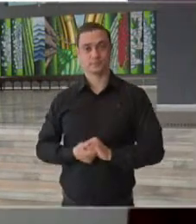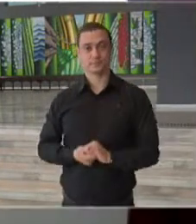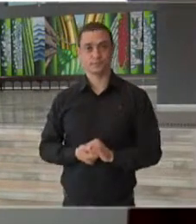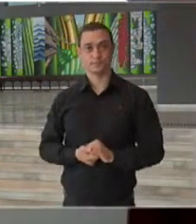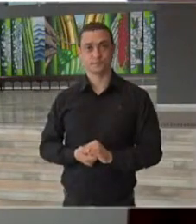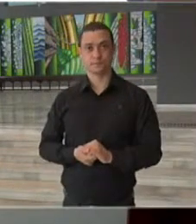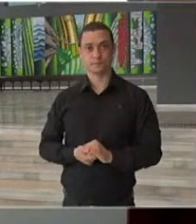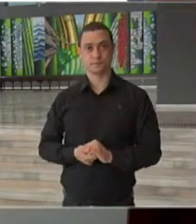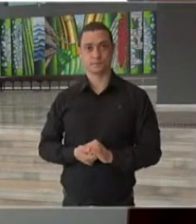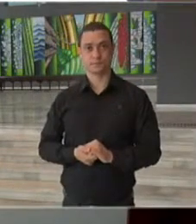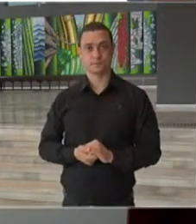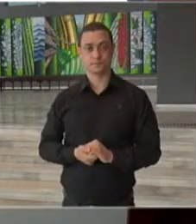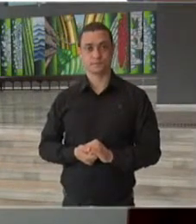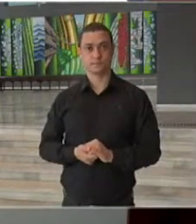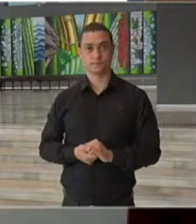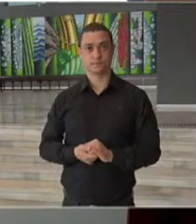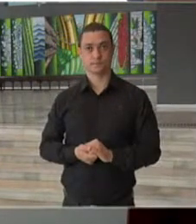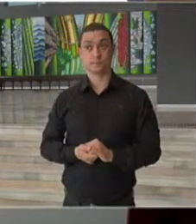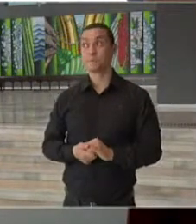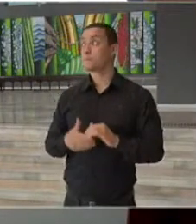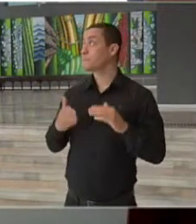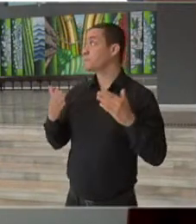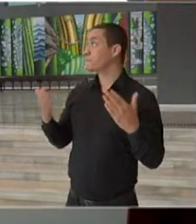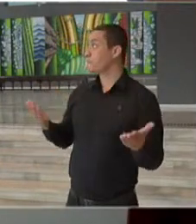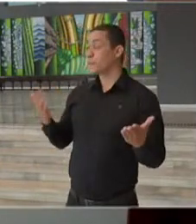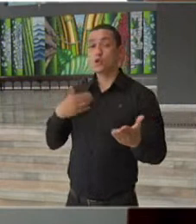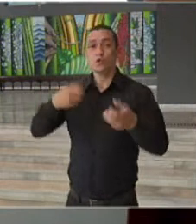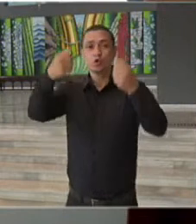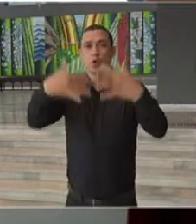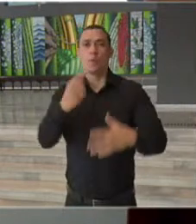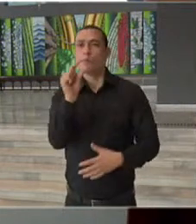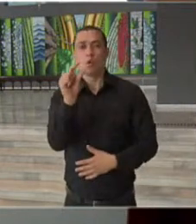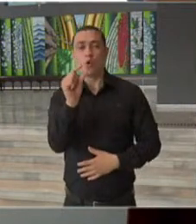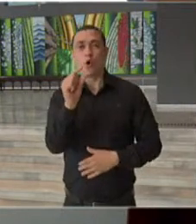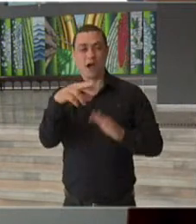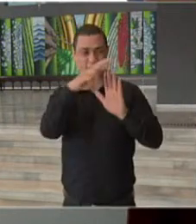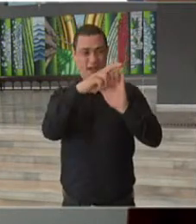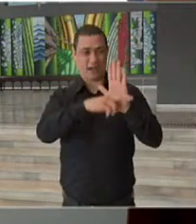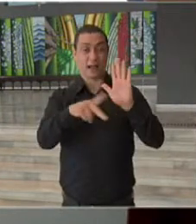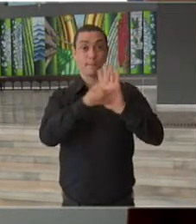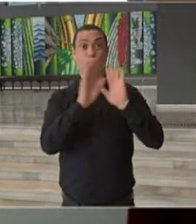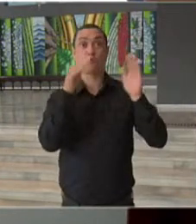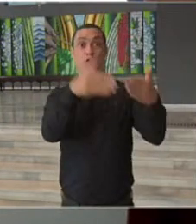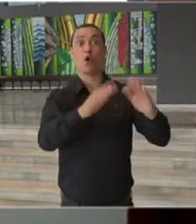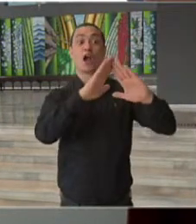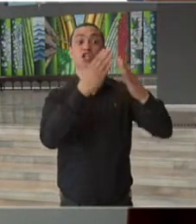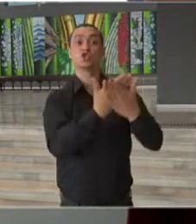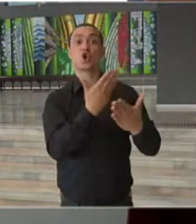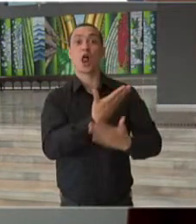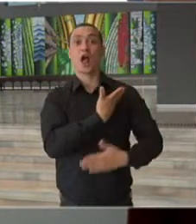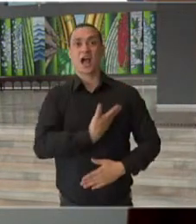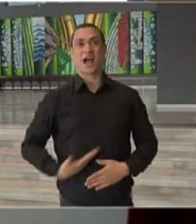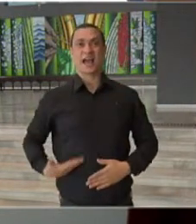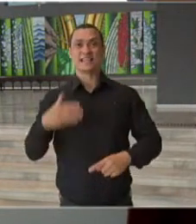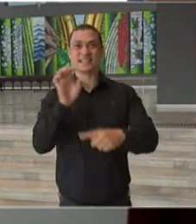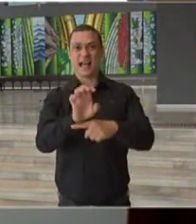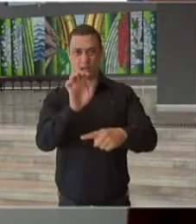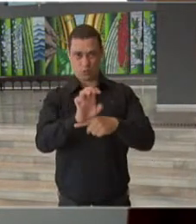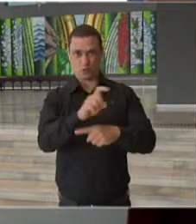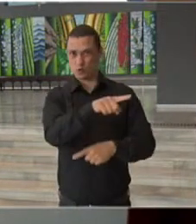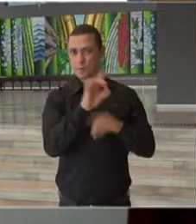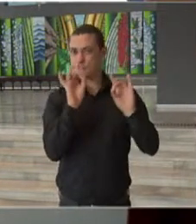Pode passar? E agora queria falar um pouquinho sobre a rede estadual, né? Regras específicas da